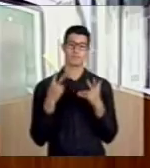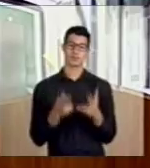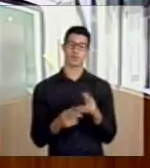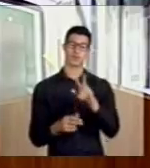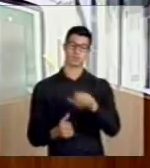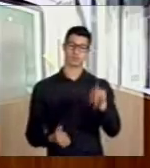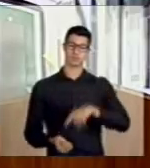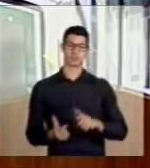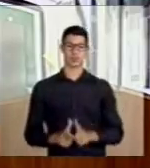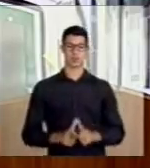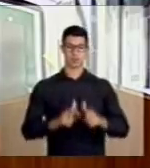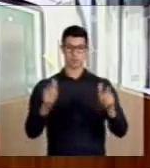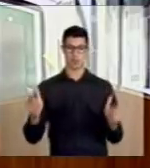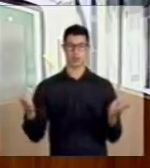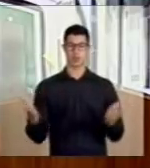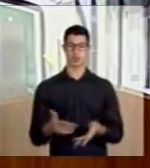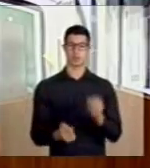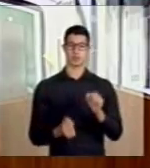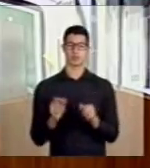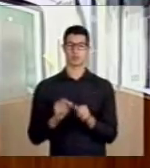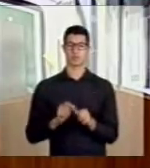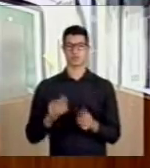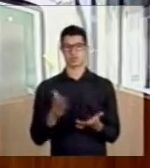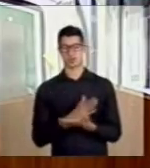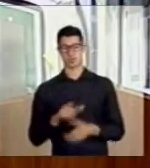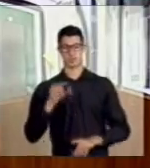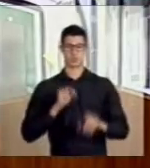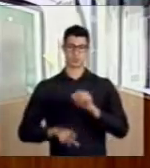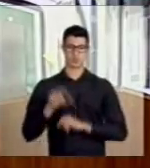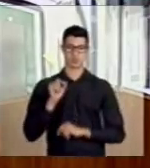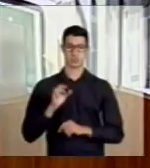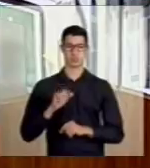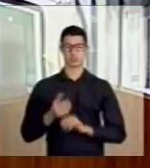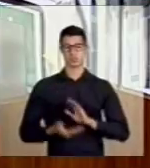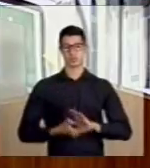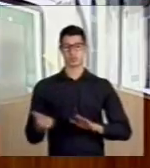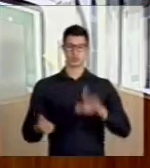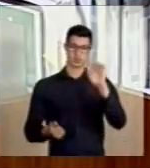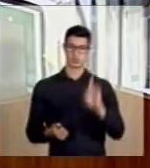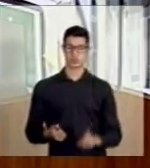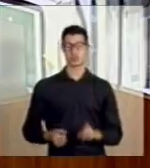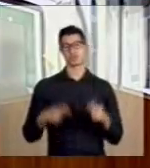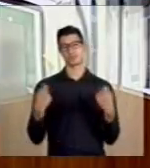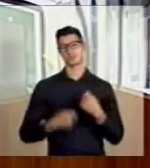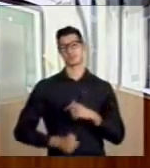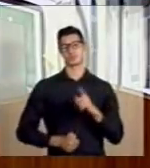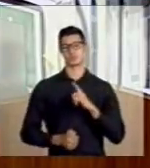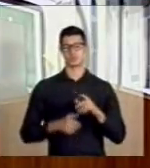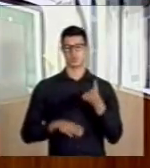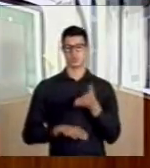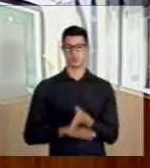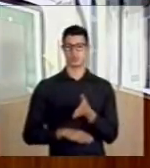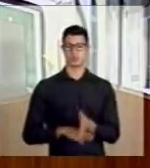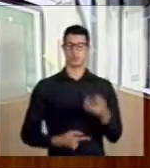a maioria que faça determinadas escolhas, suprimindo direitos necessários à